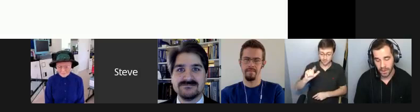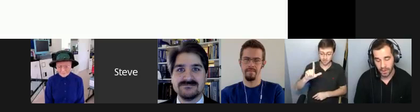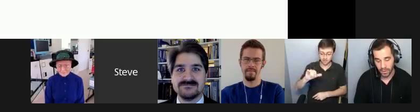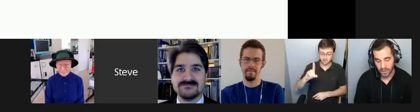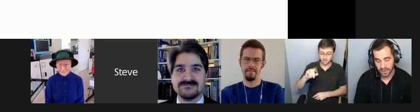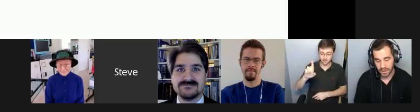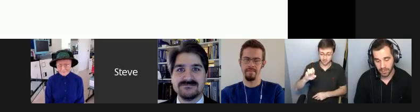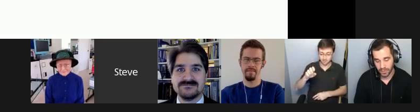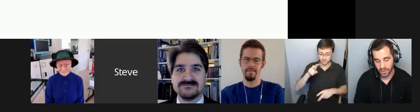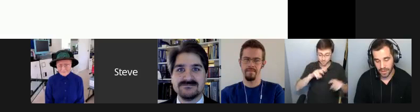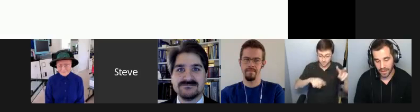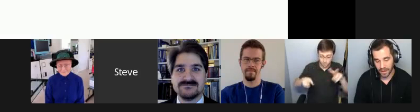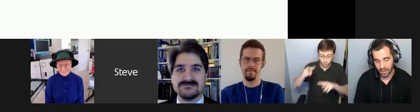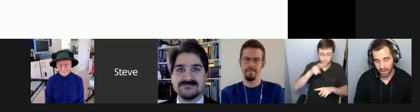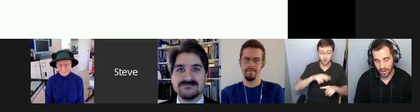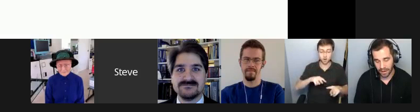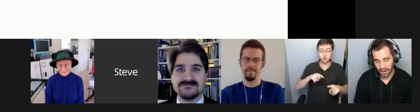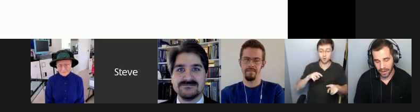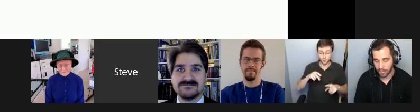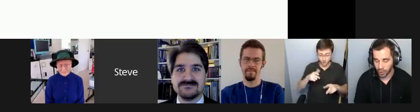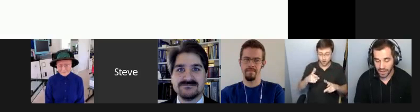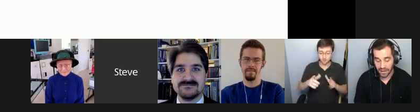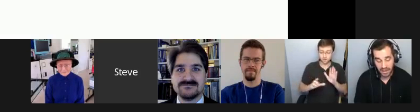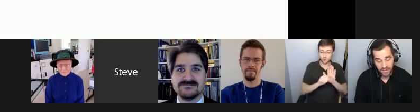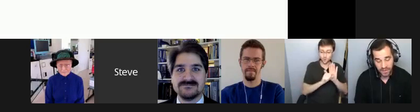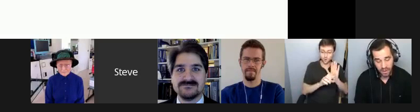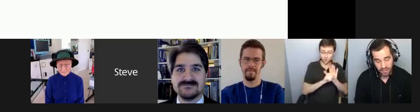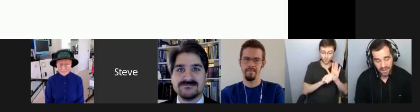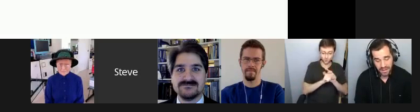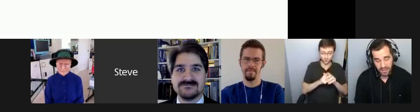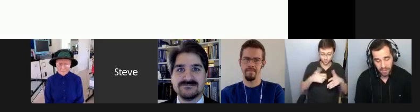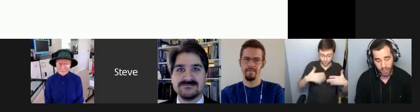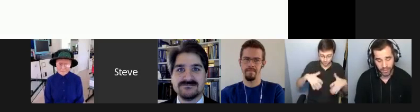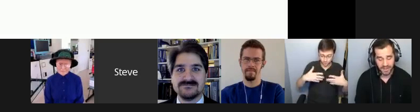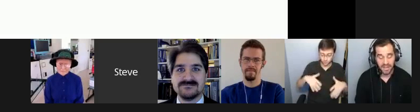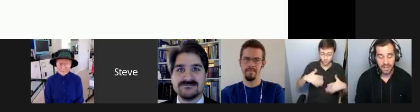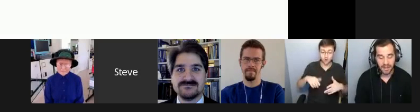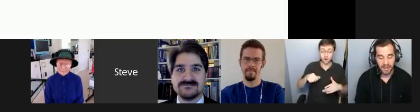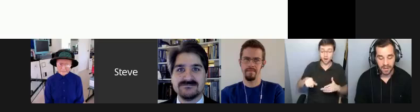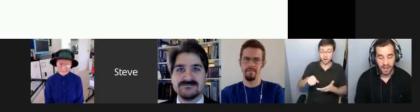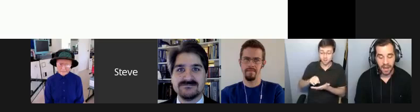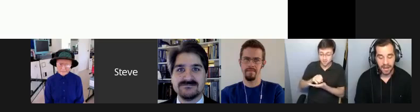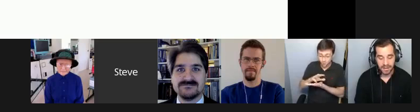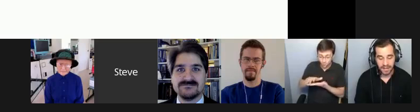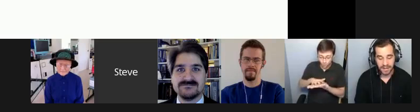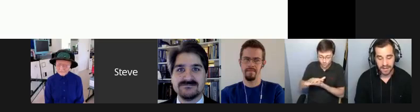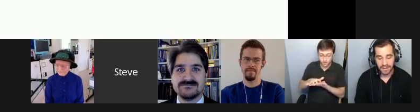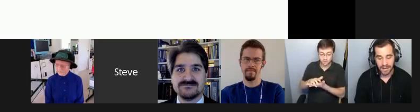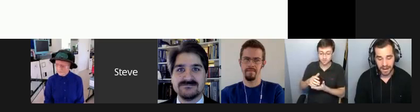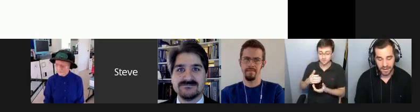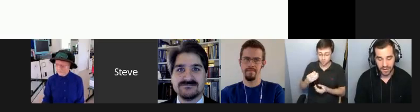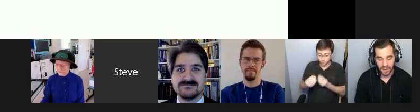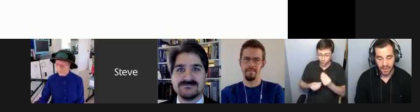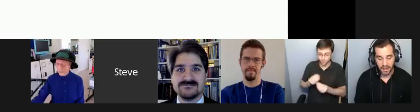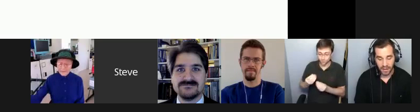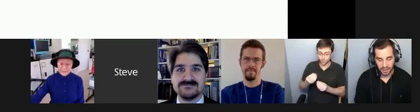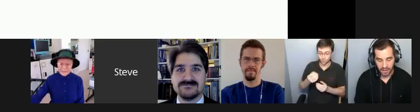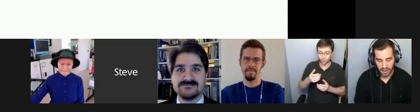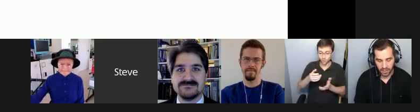Então, nós temos a modalidade visual da língua propicia essa